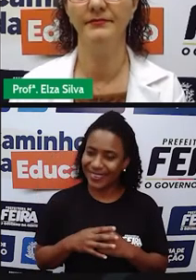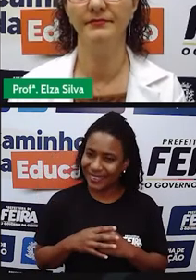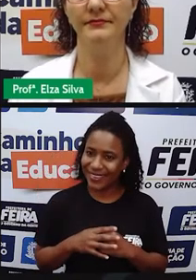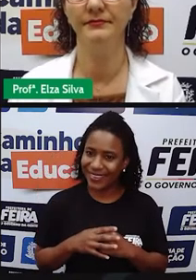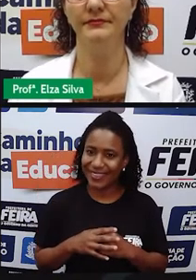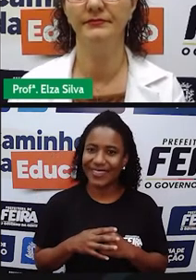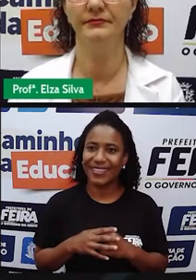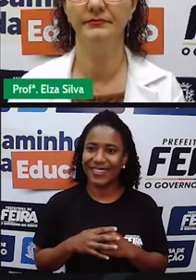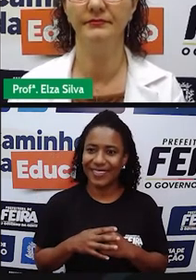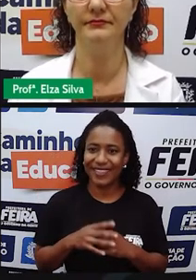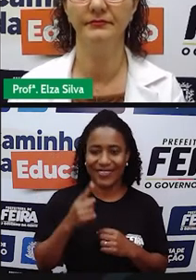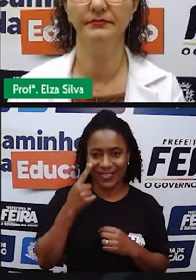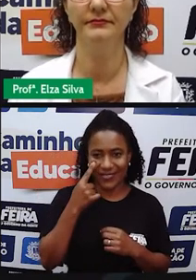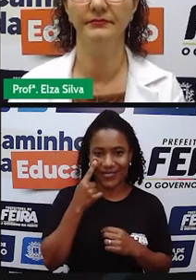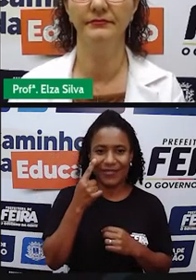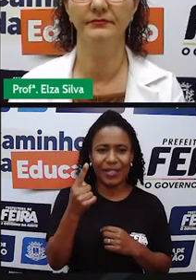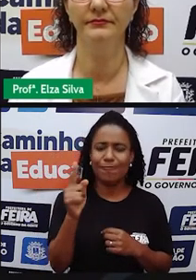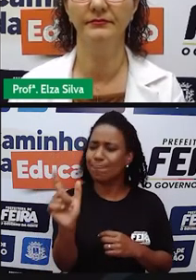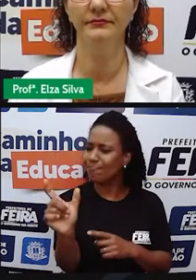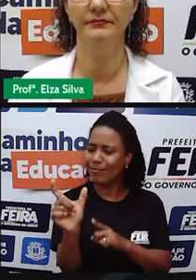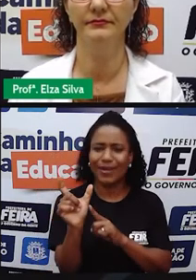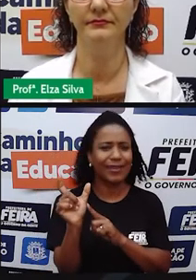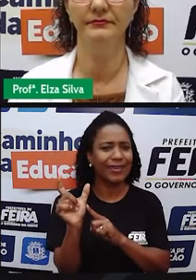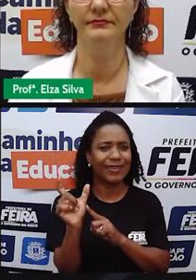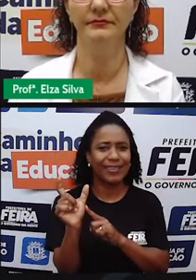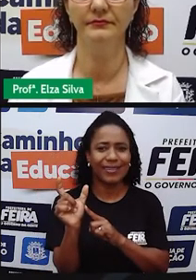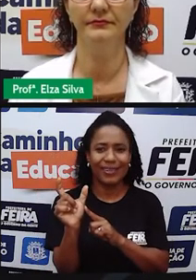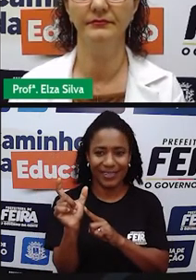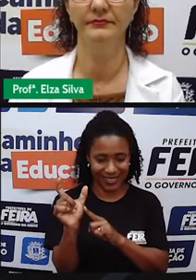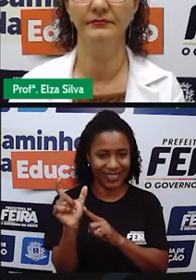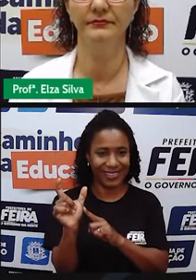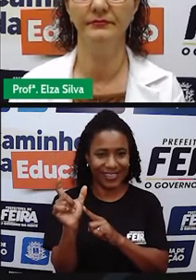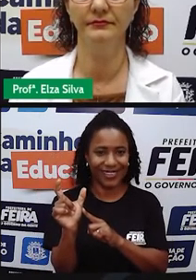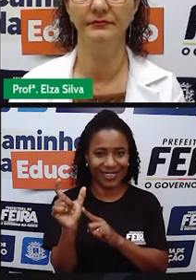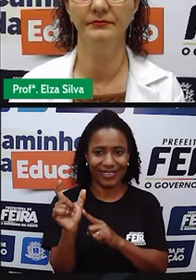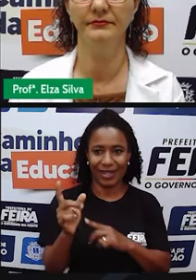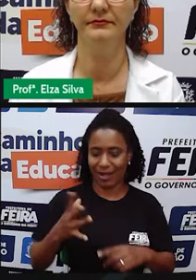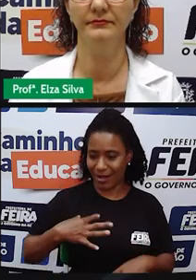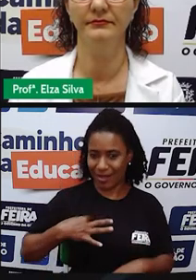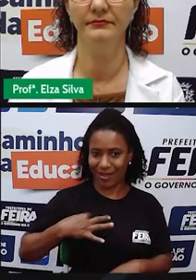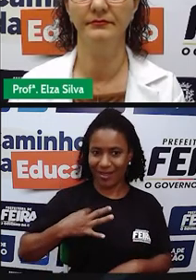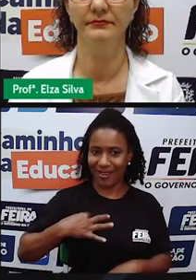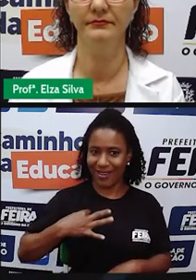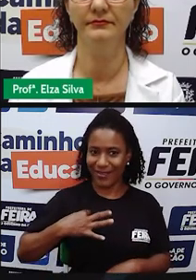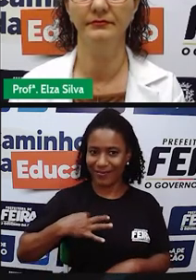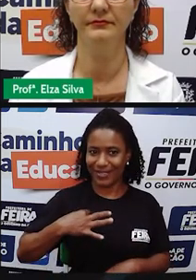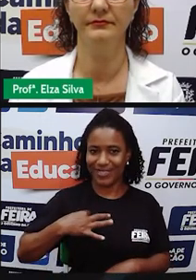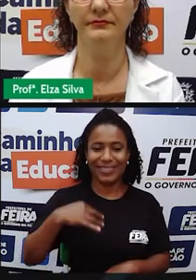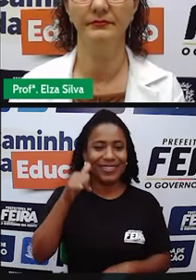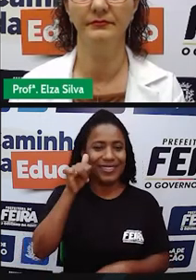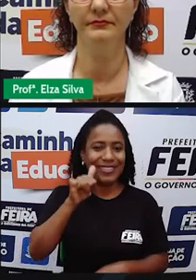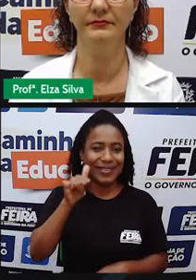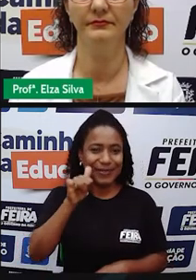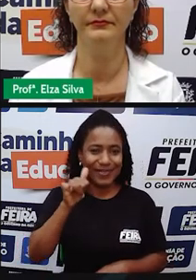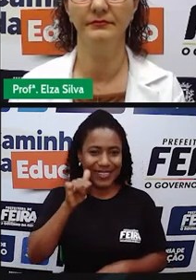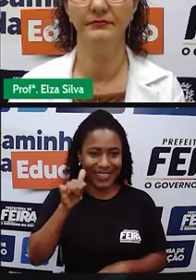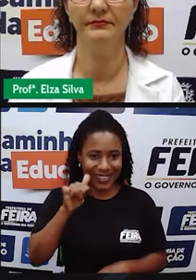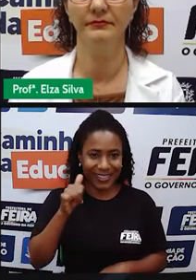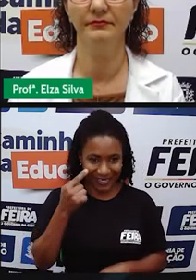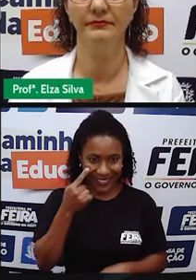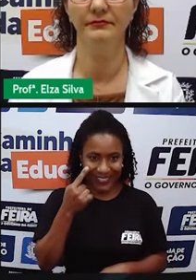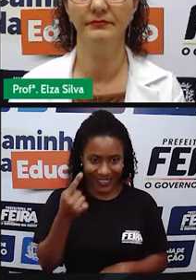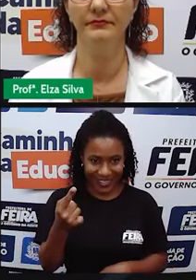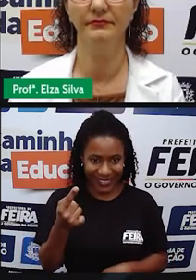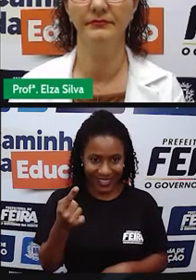women's shirt, que é o quê? A camisa das mulheres, uma camisa para as mulheres. Então, it's a